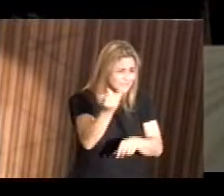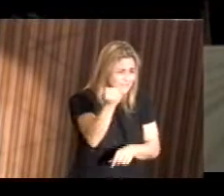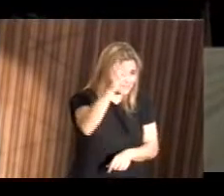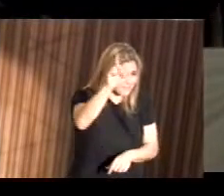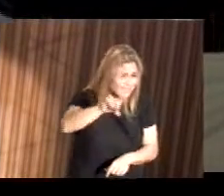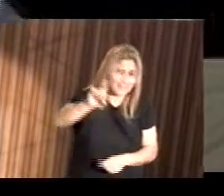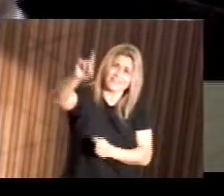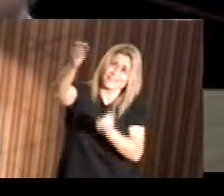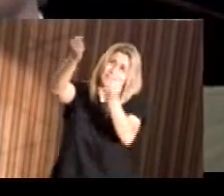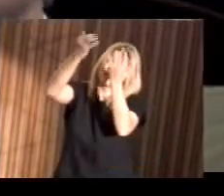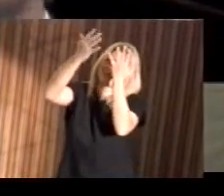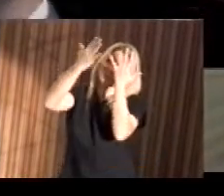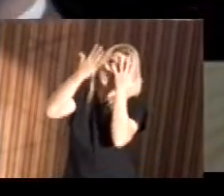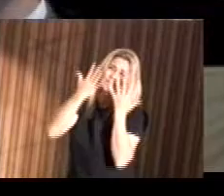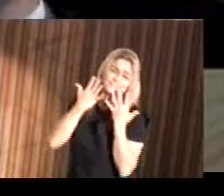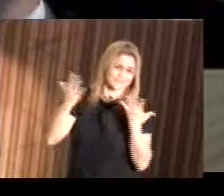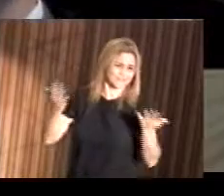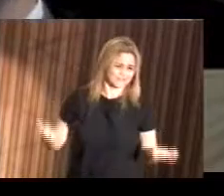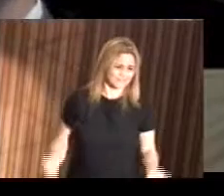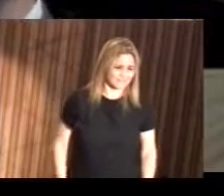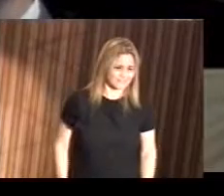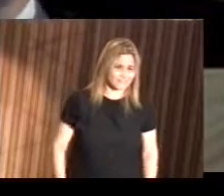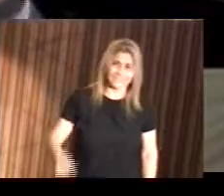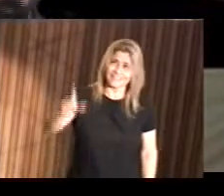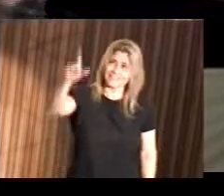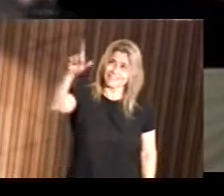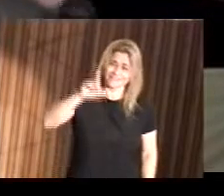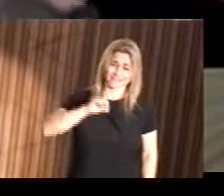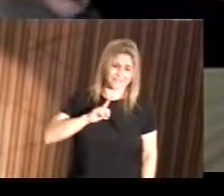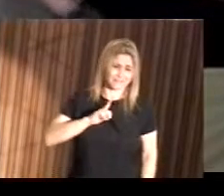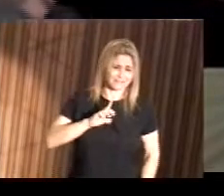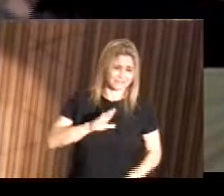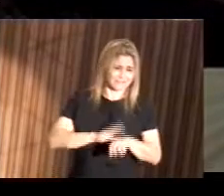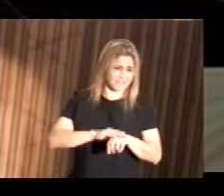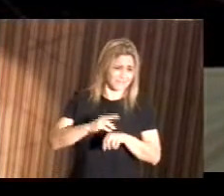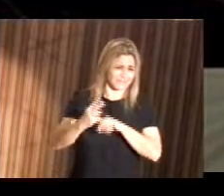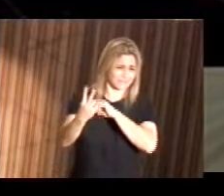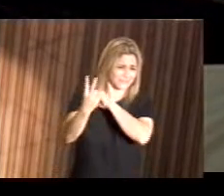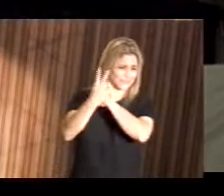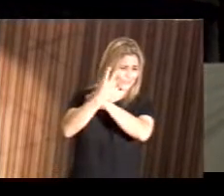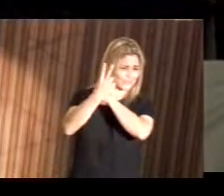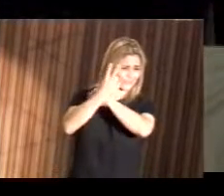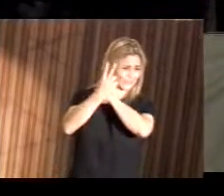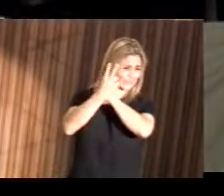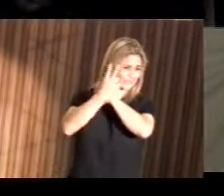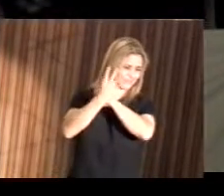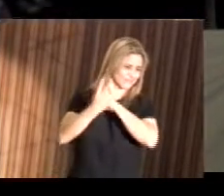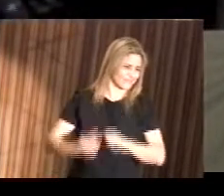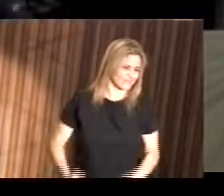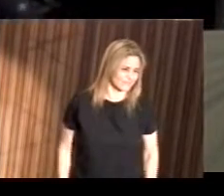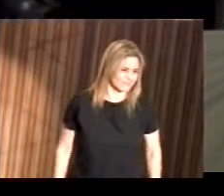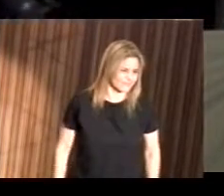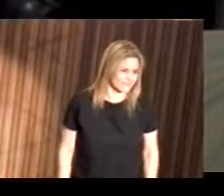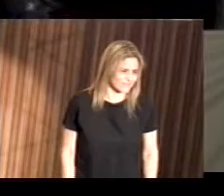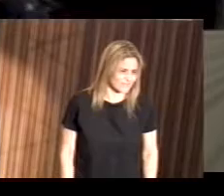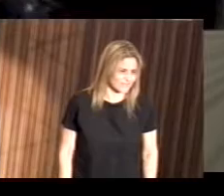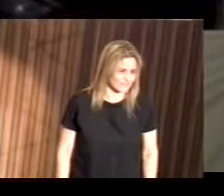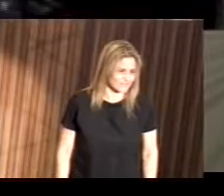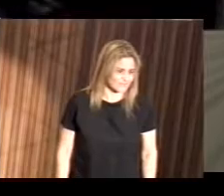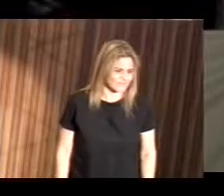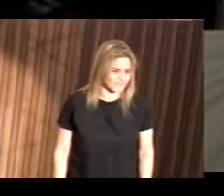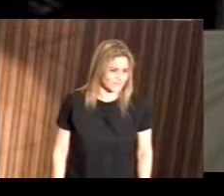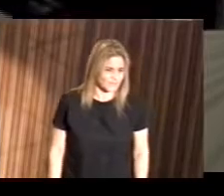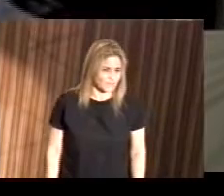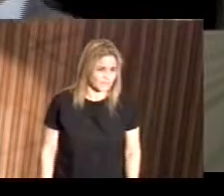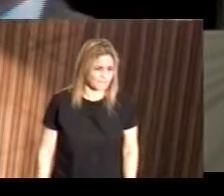de Deus do que toda essa construção social que a gente está tentando fazer. Que mais vale a bênção de Deus